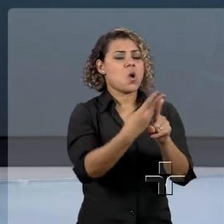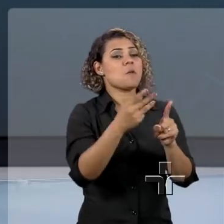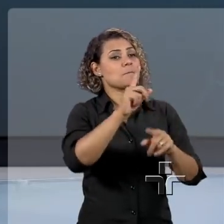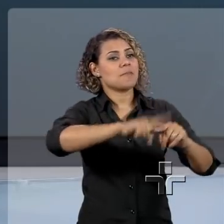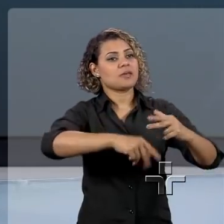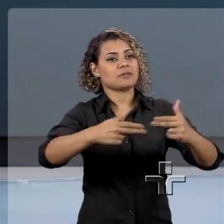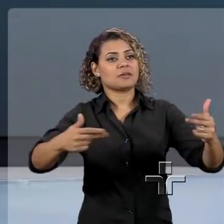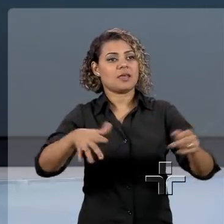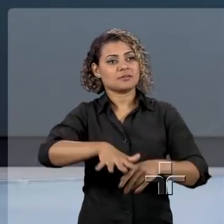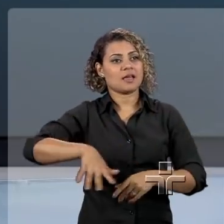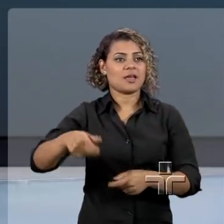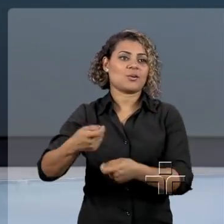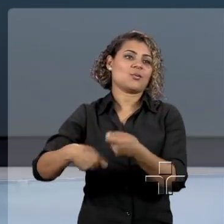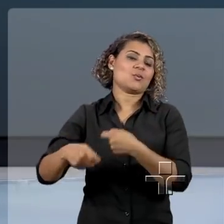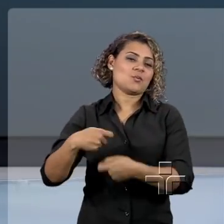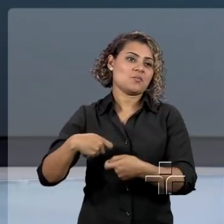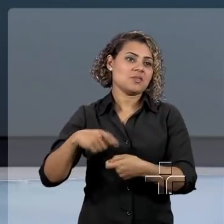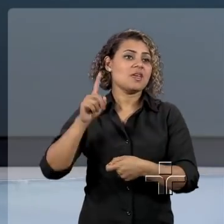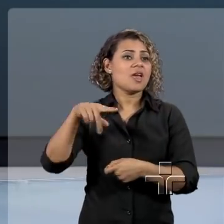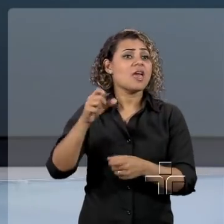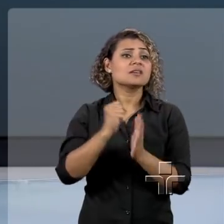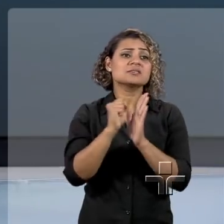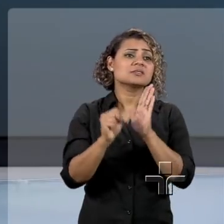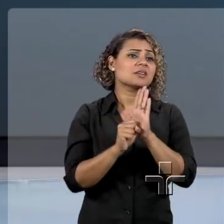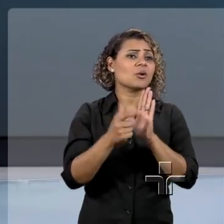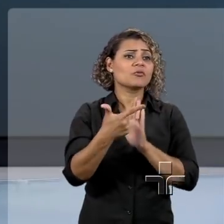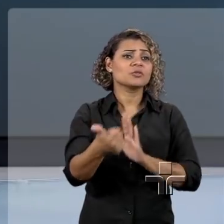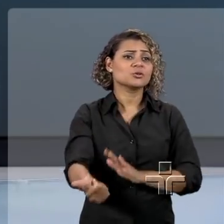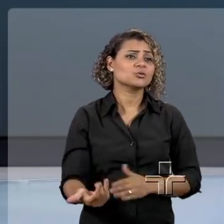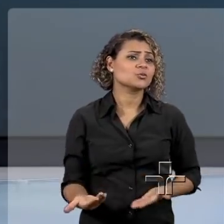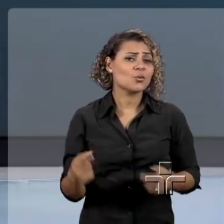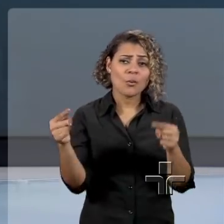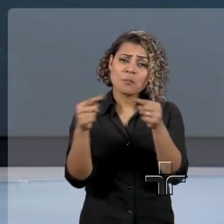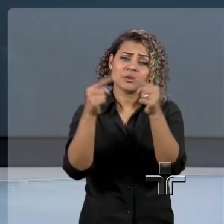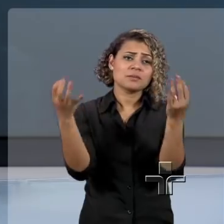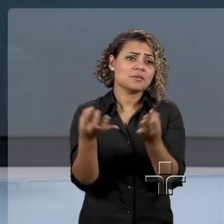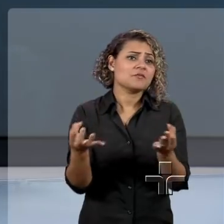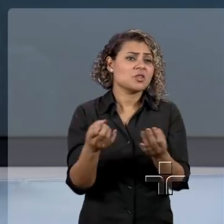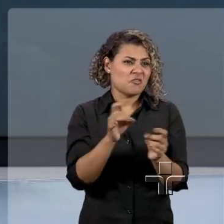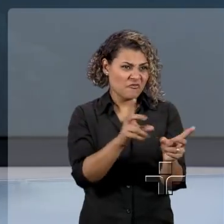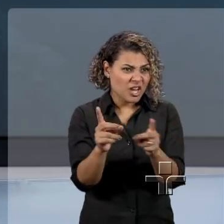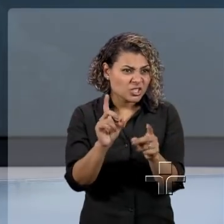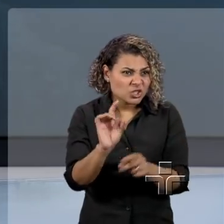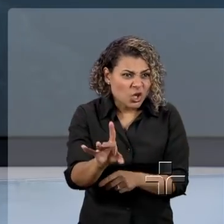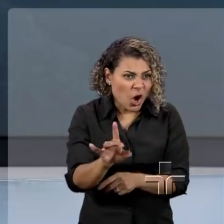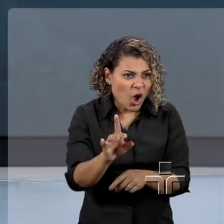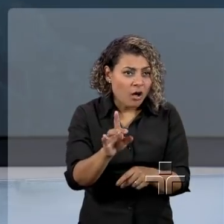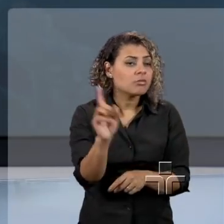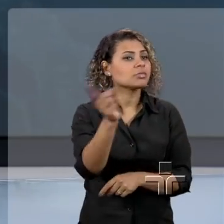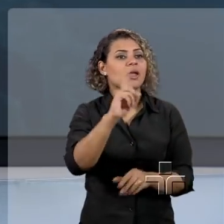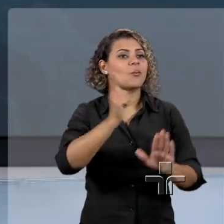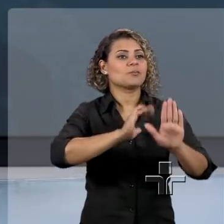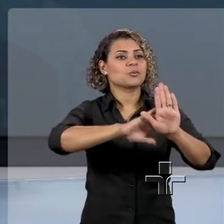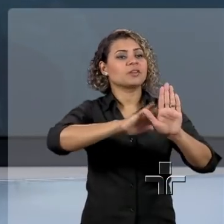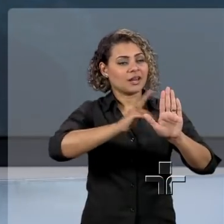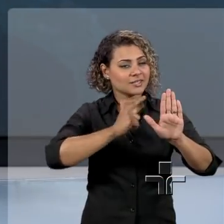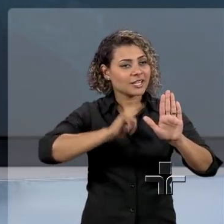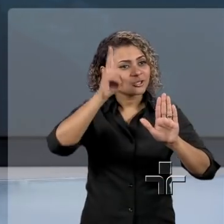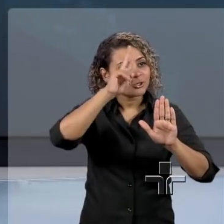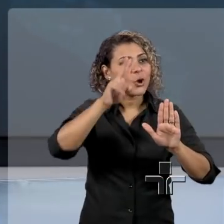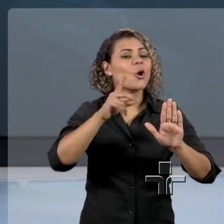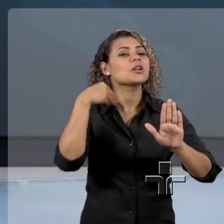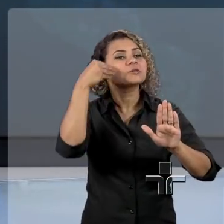ofertados nessa economia, que é a economia do século XXI. Você não vende apenas um produto, você vende um produto, uma história, uma sensação